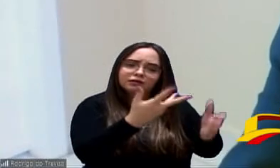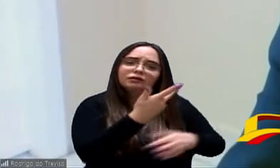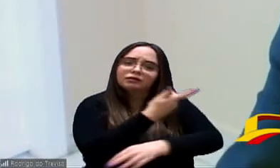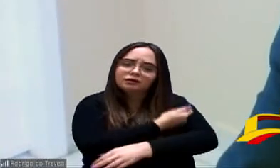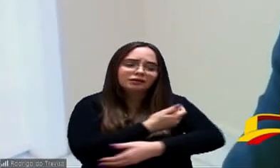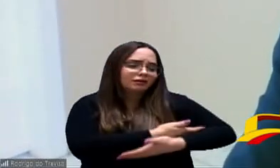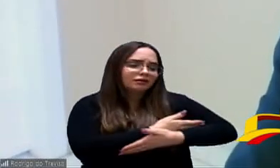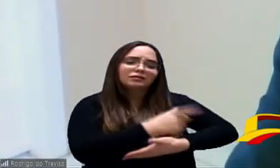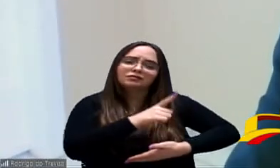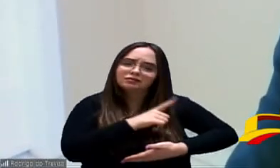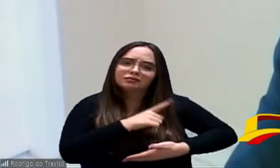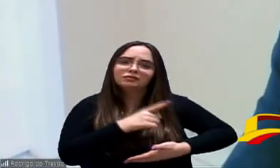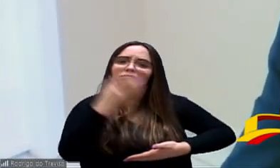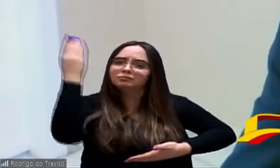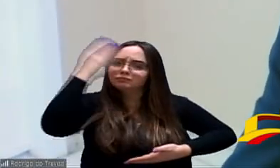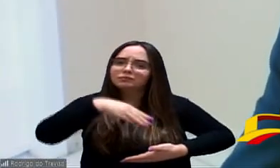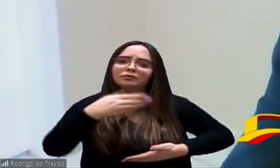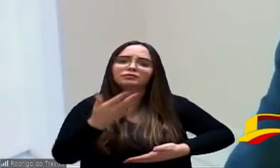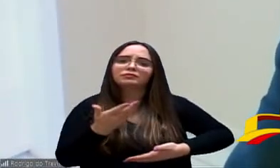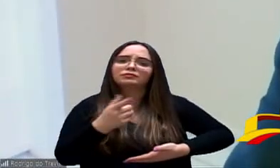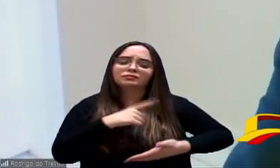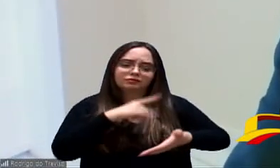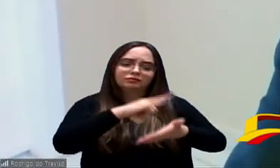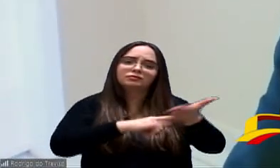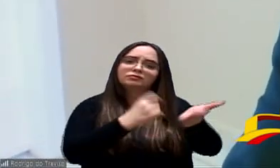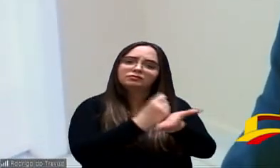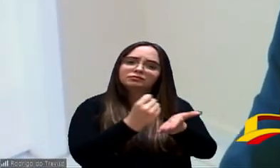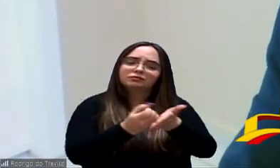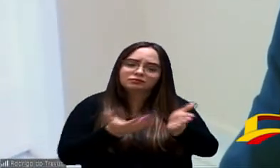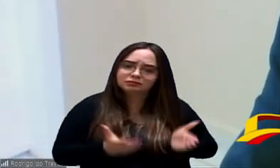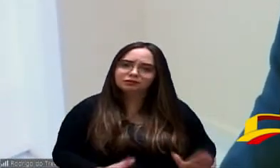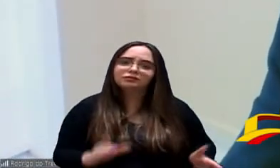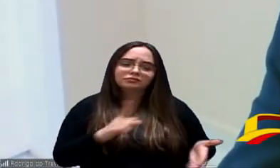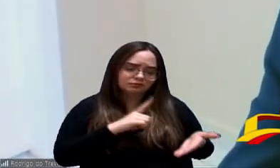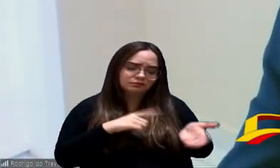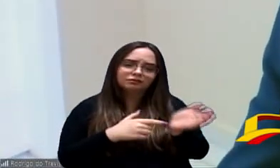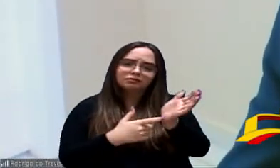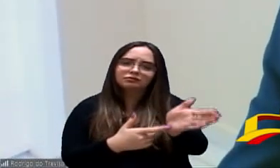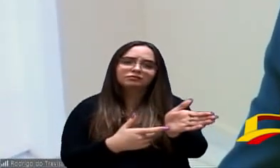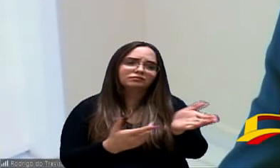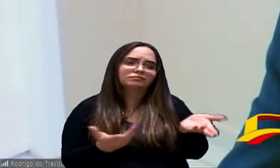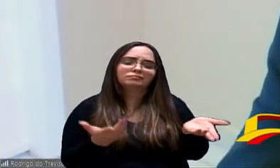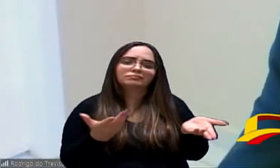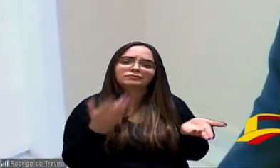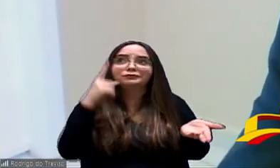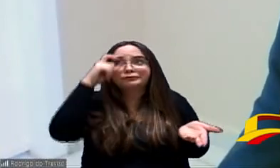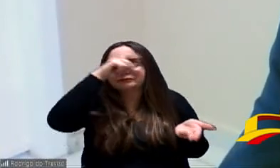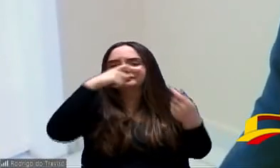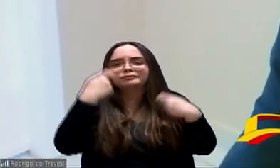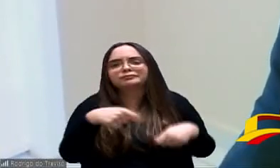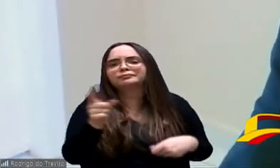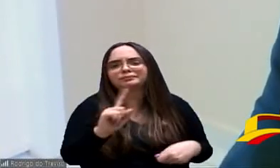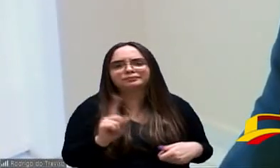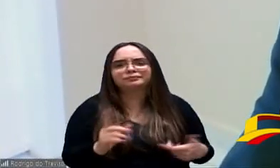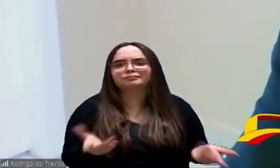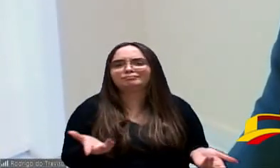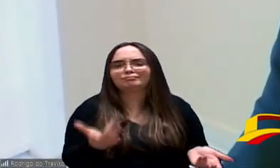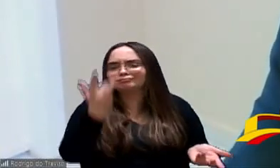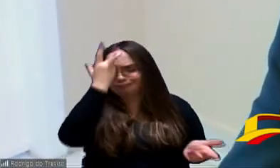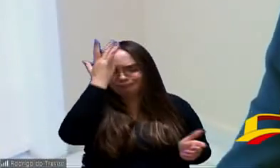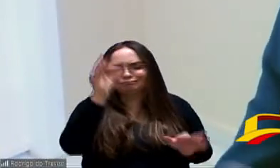mão, está com a certidão de nascimento. A gente não tem que dificultar. Eu acho que é coisa tão simples de